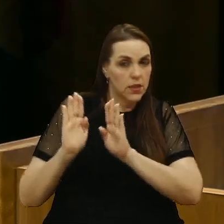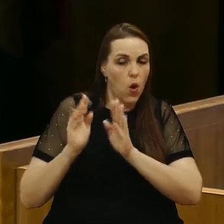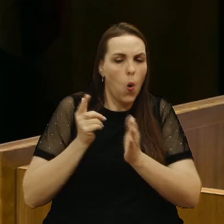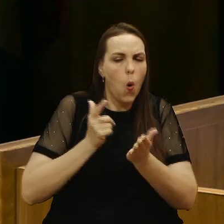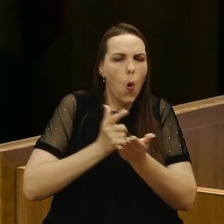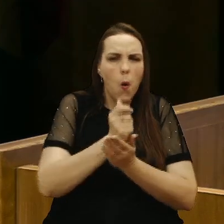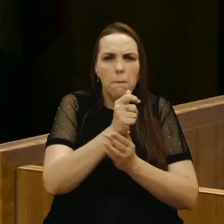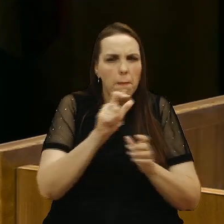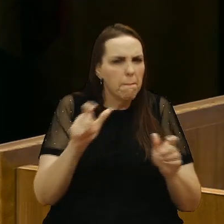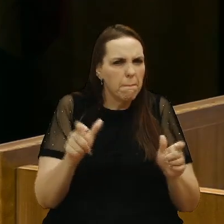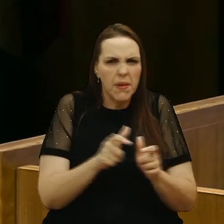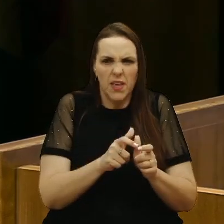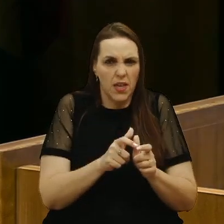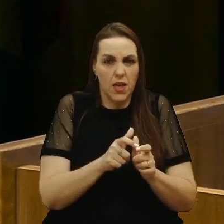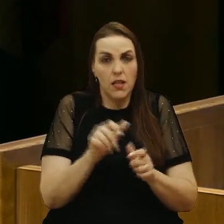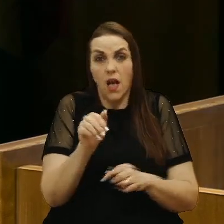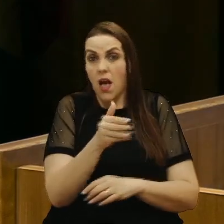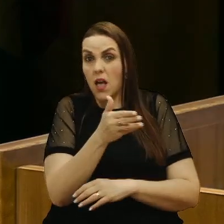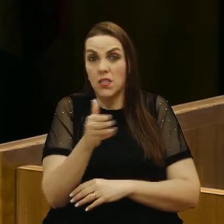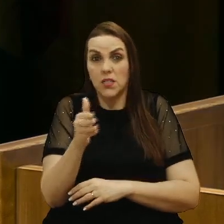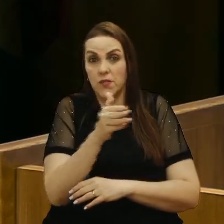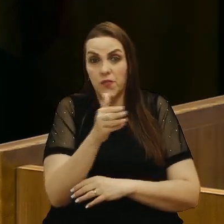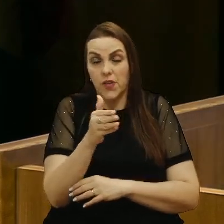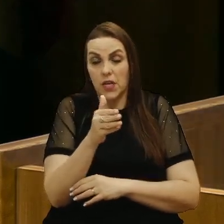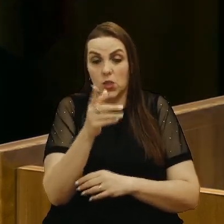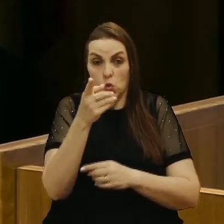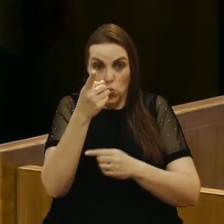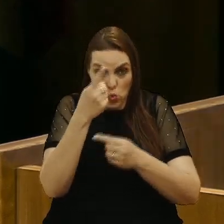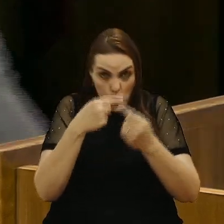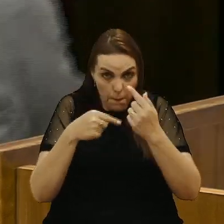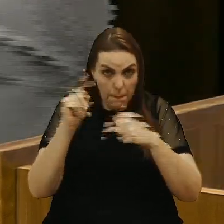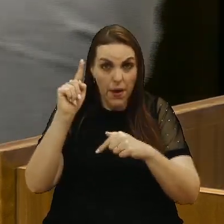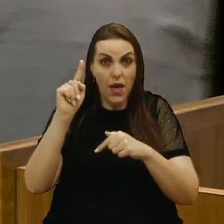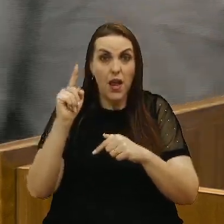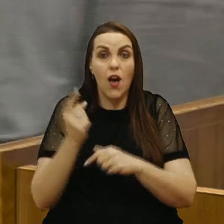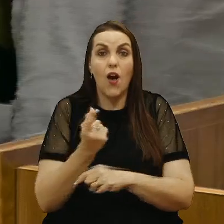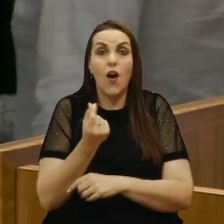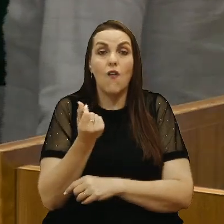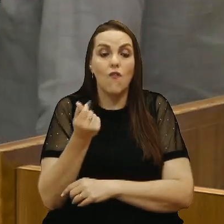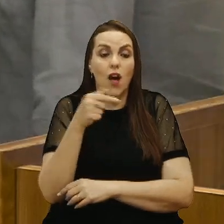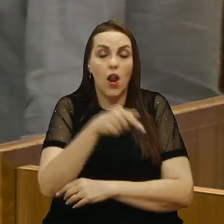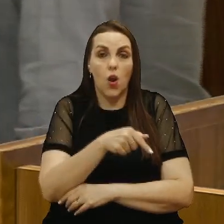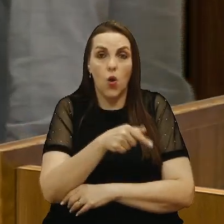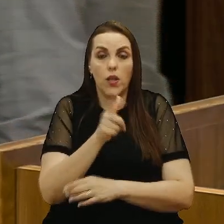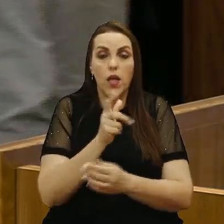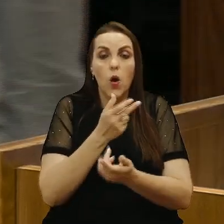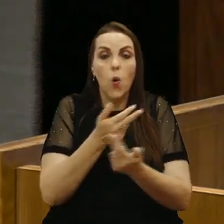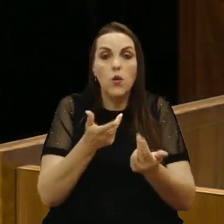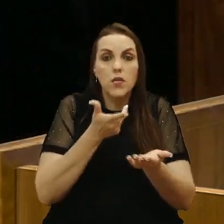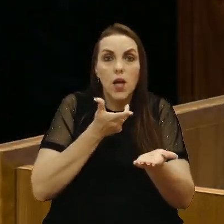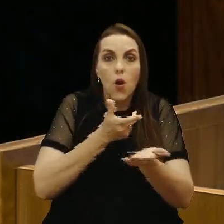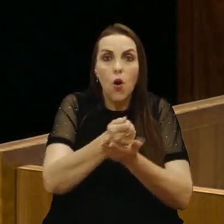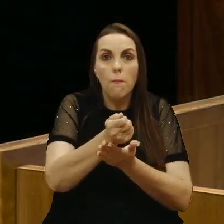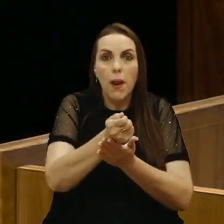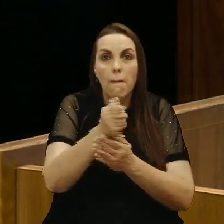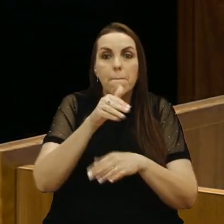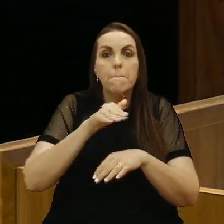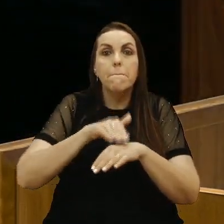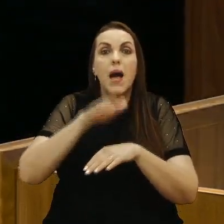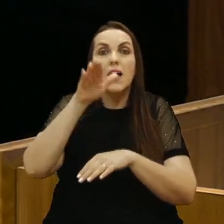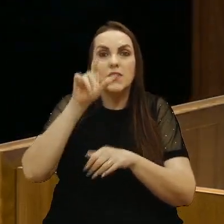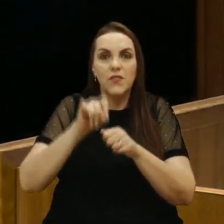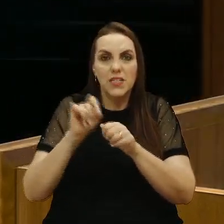compra pequena, muitas vezes supera o valor do próprio bem que tem que ser adquirido. Custa mais fazer